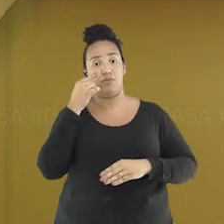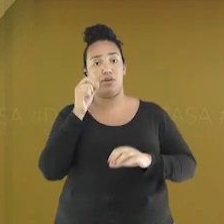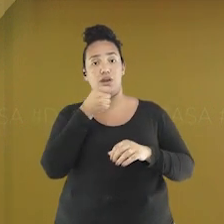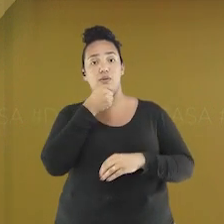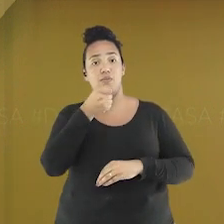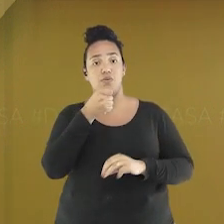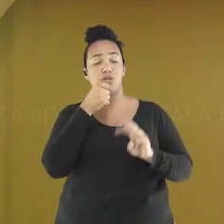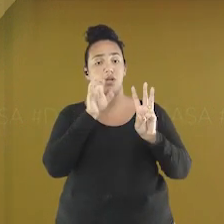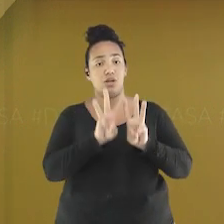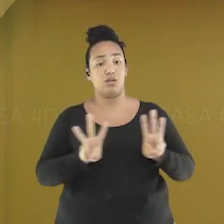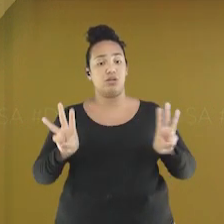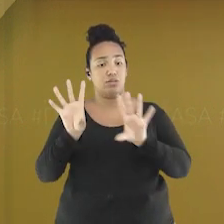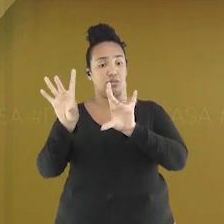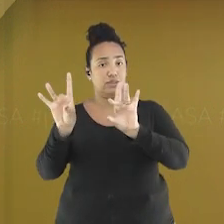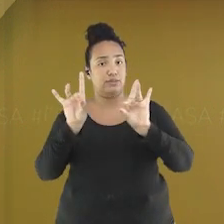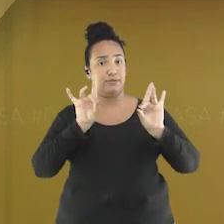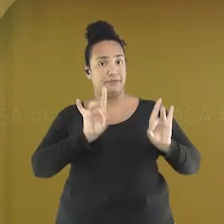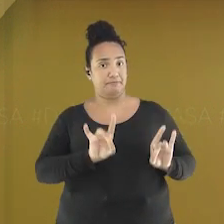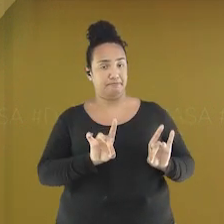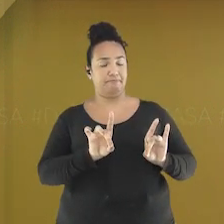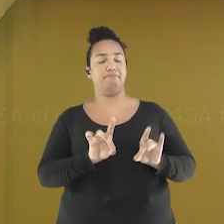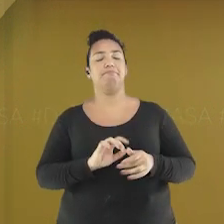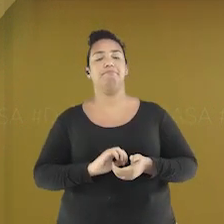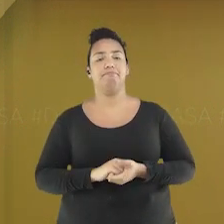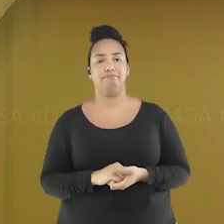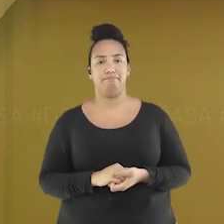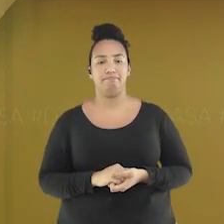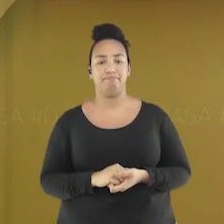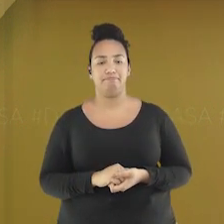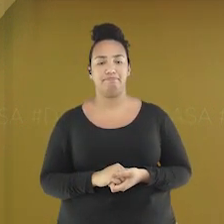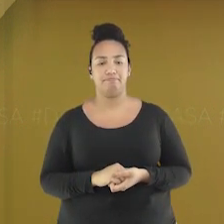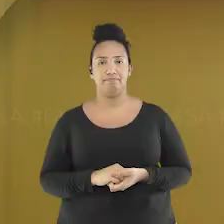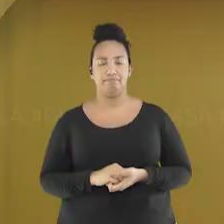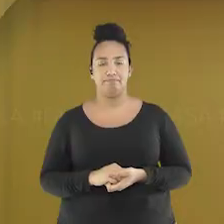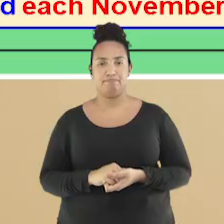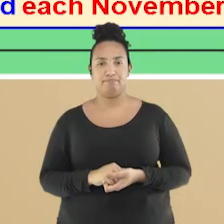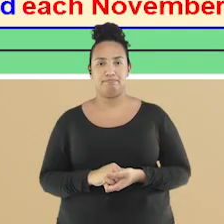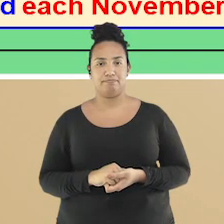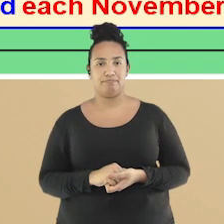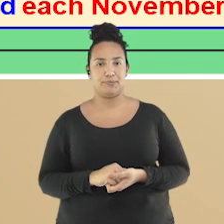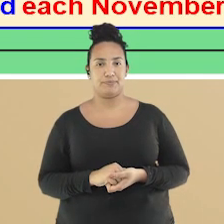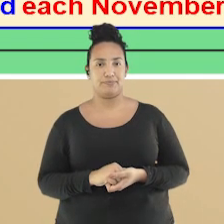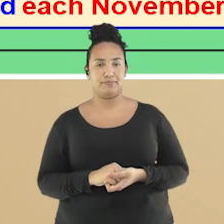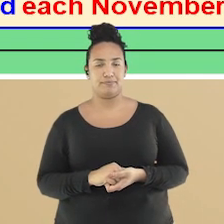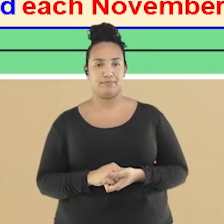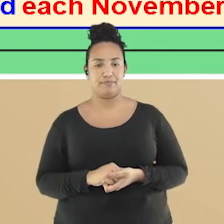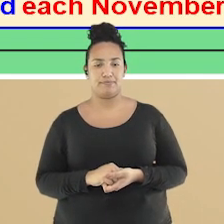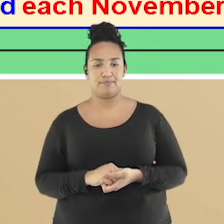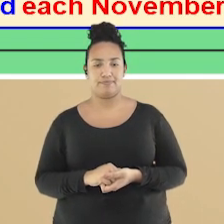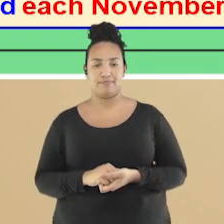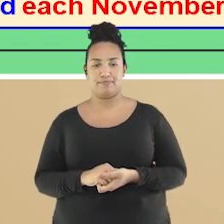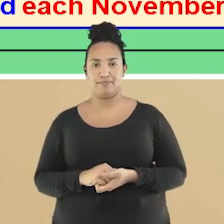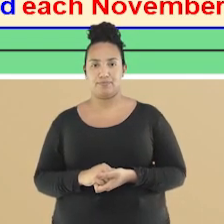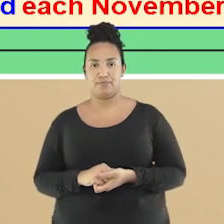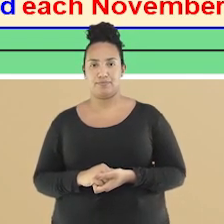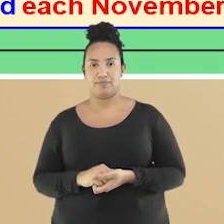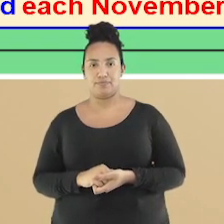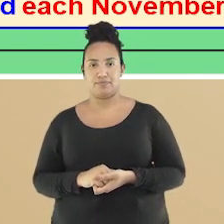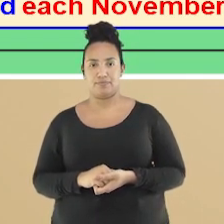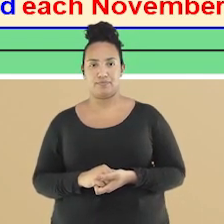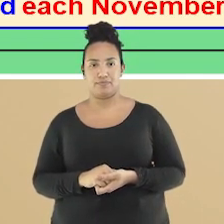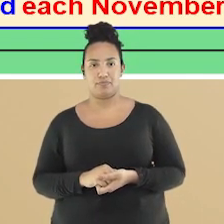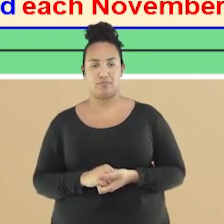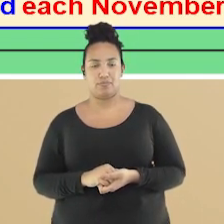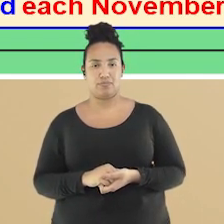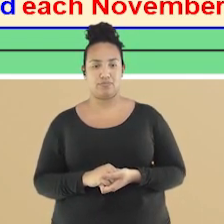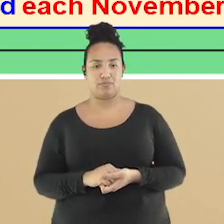matéria sobre este feriado, retirado novamente do site history.com. Vamos lá. Thanksgiving Day